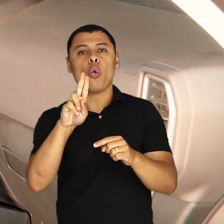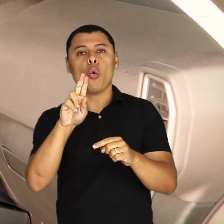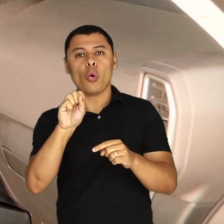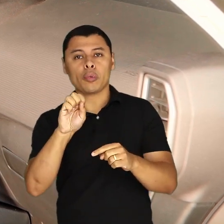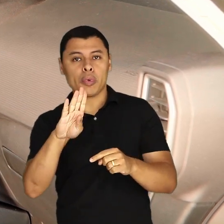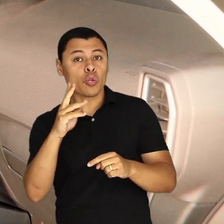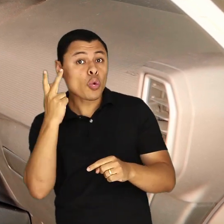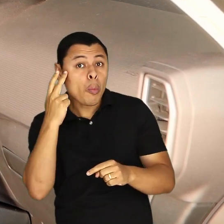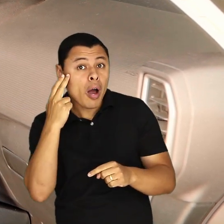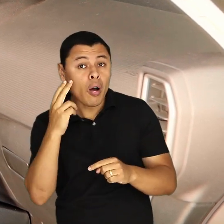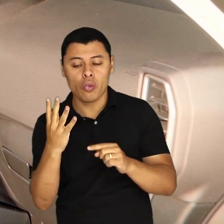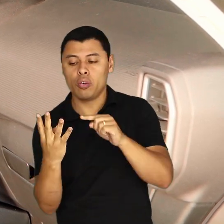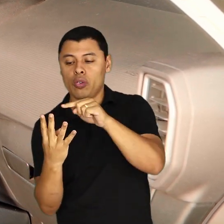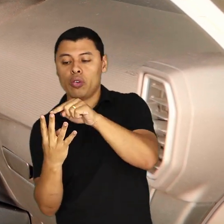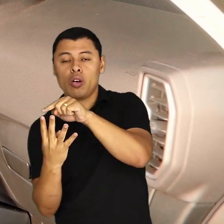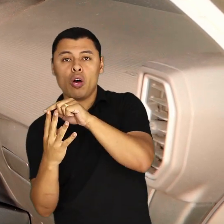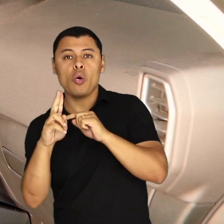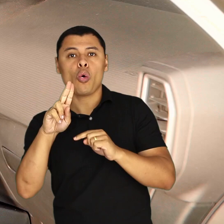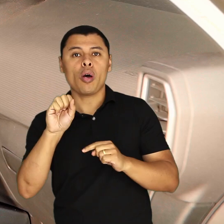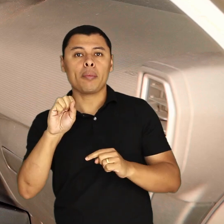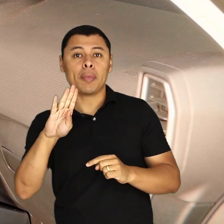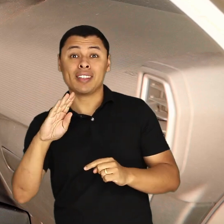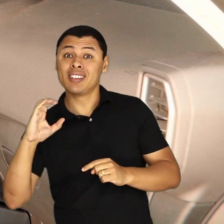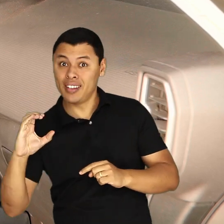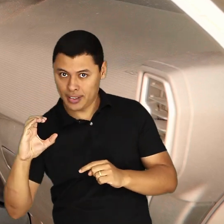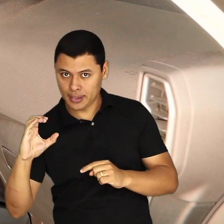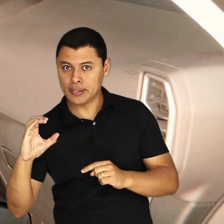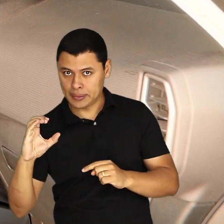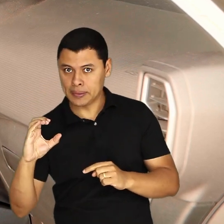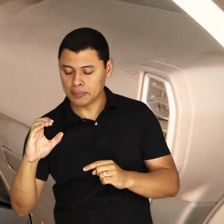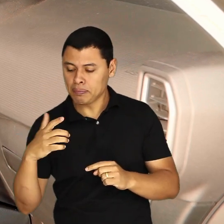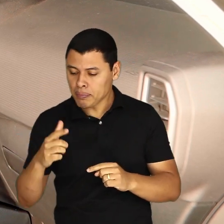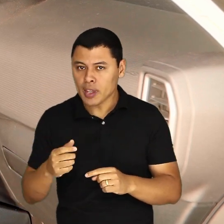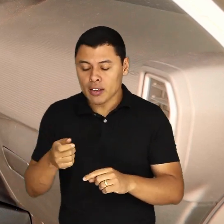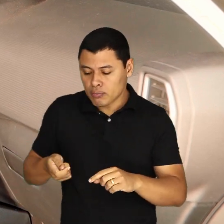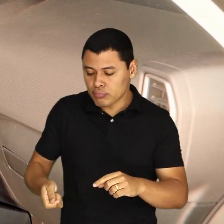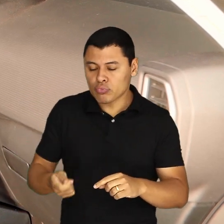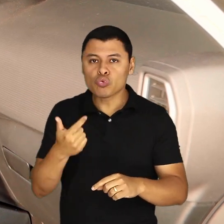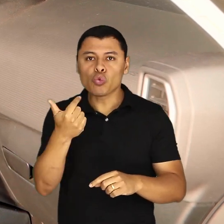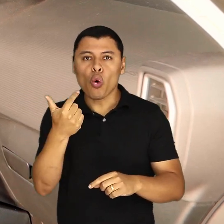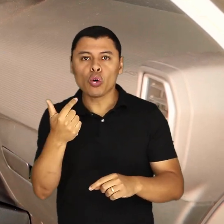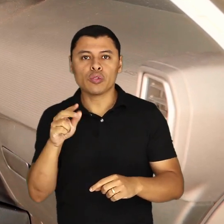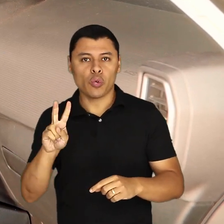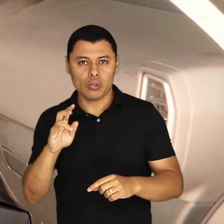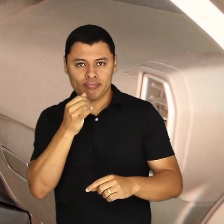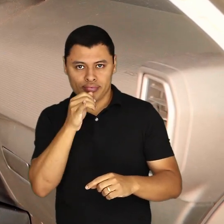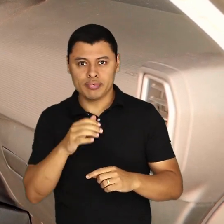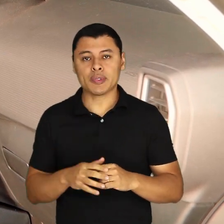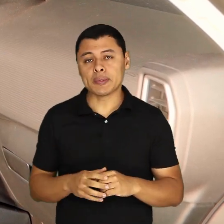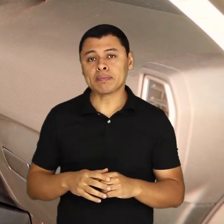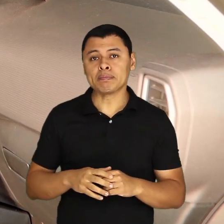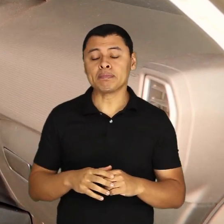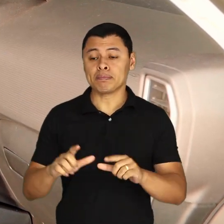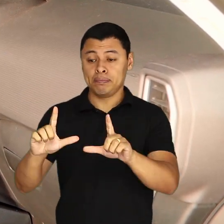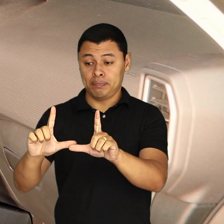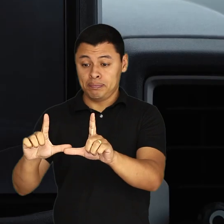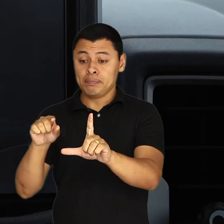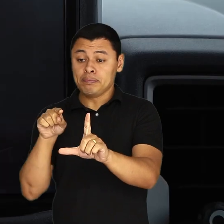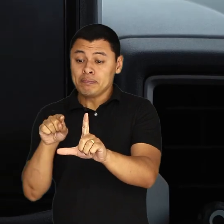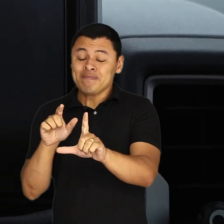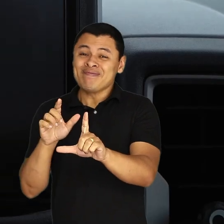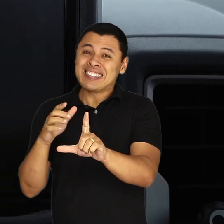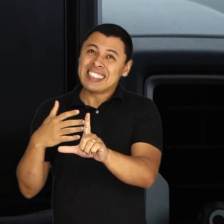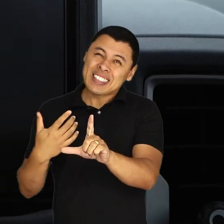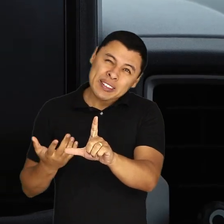e um par convencional, que é bastante versátil. Tomadinha 12 volts aqui. Sistema aqui de infotainment é o Ford Sync 3, talvez aqui o